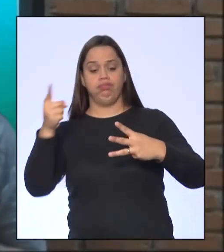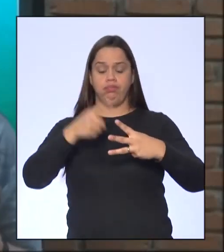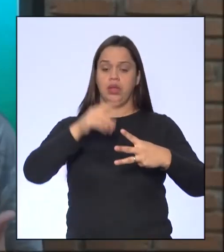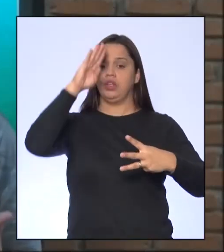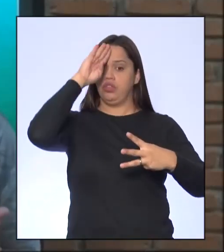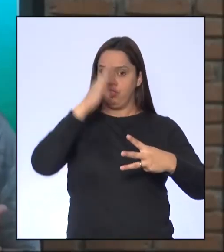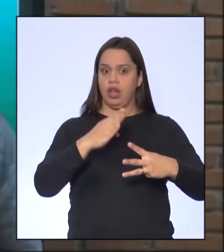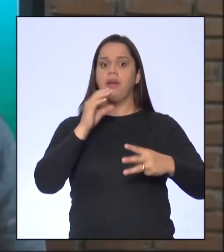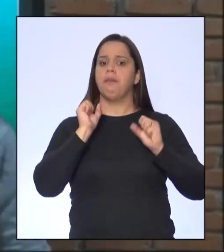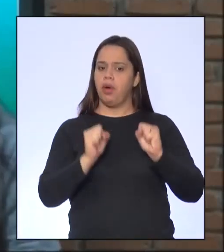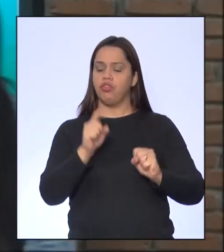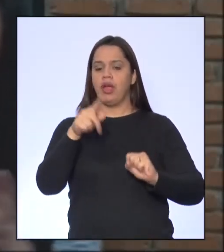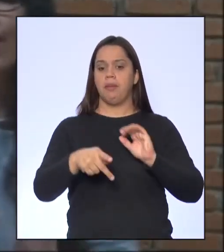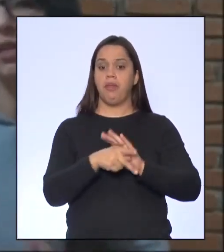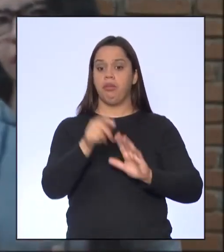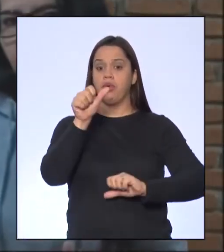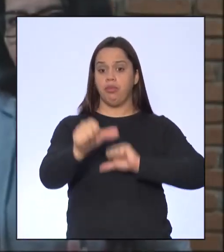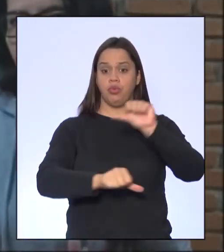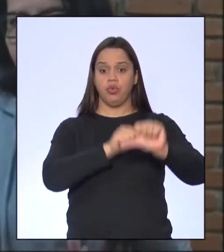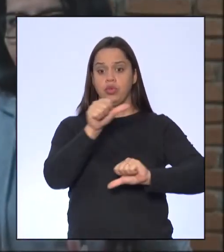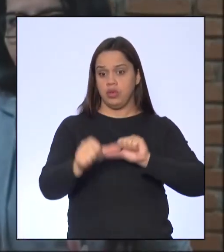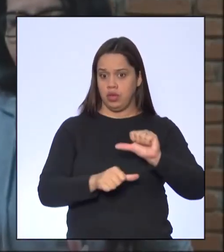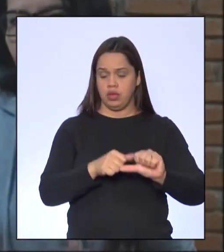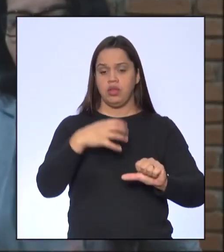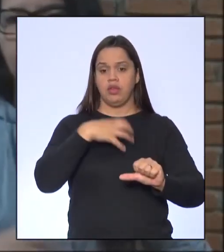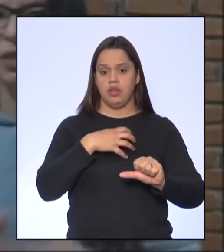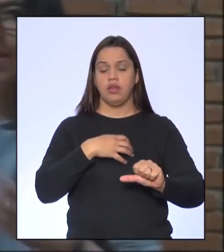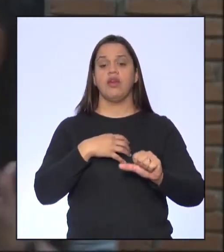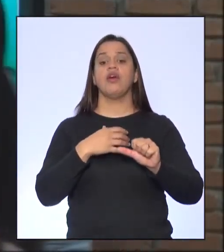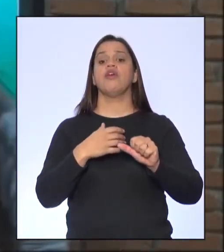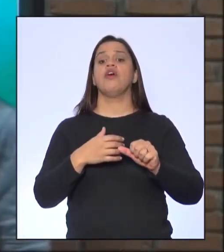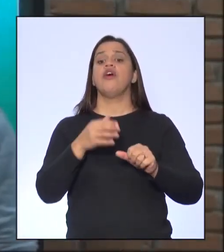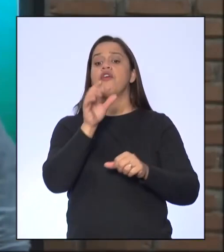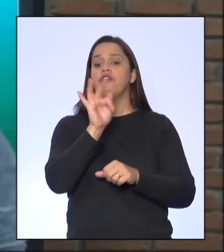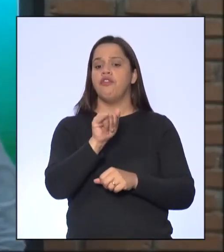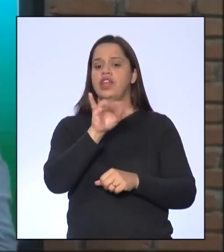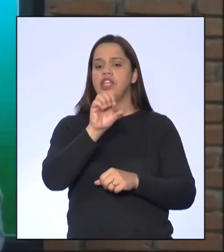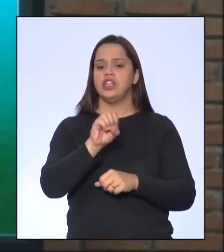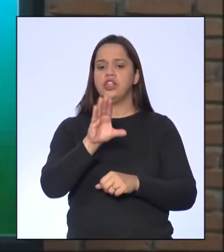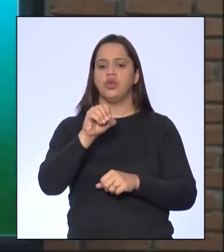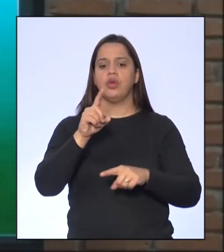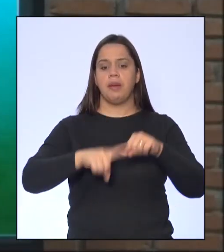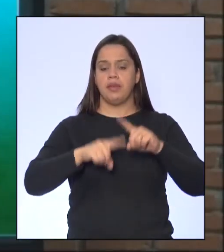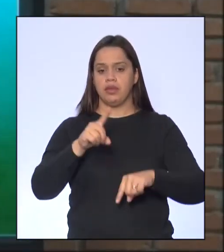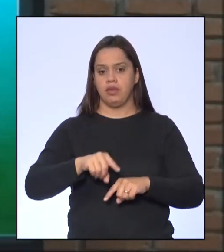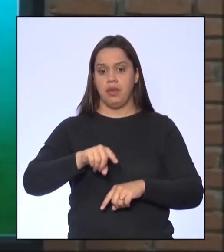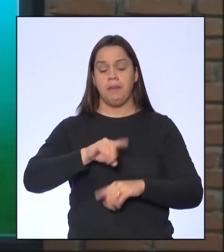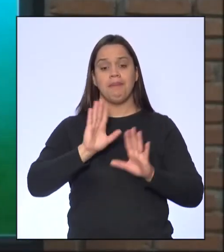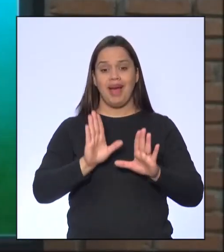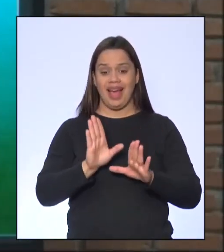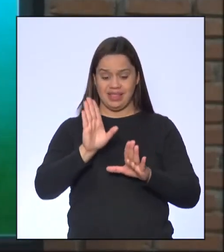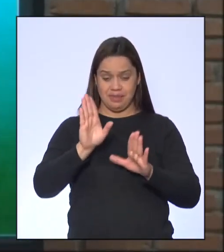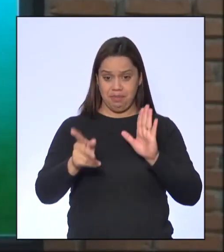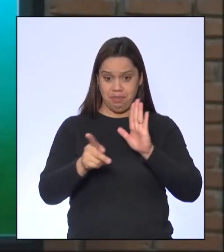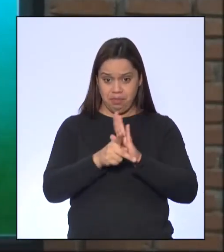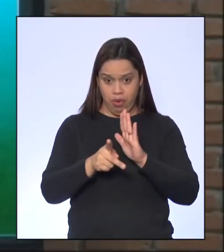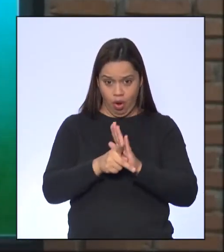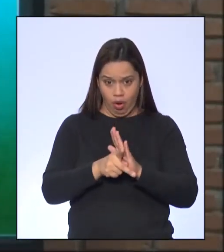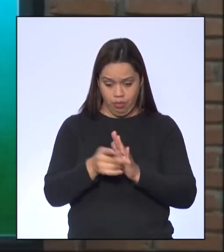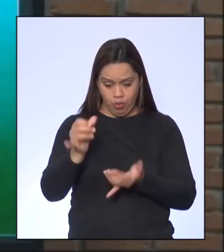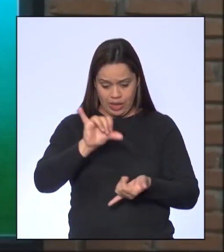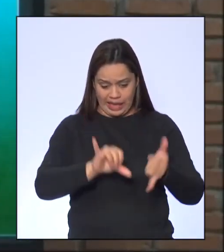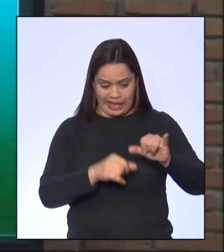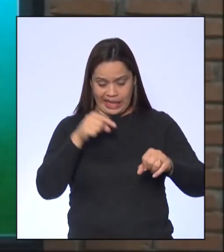Isso são as mudanças do estado físico da matéria. Nós não alteramos a composição química